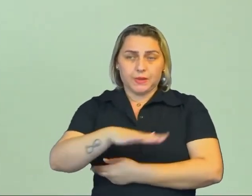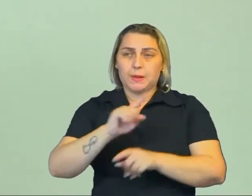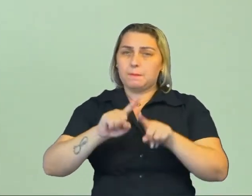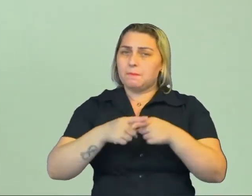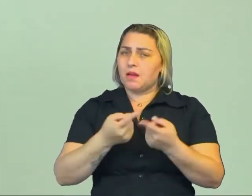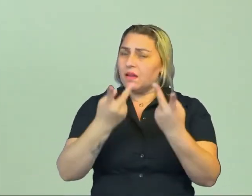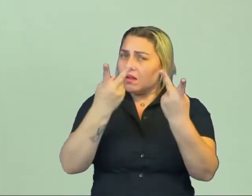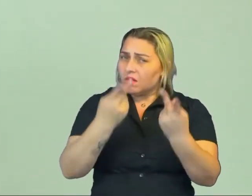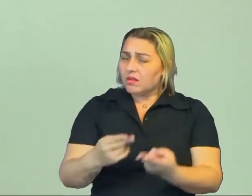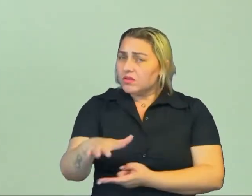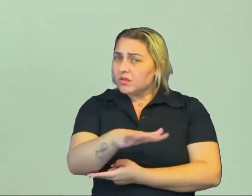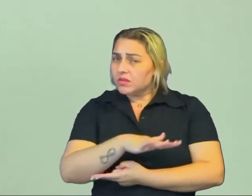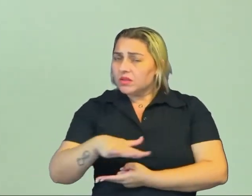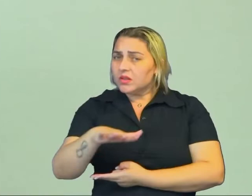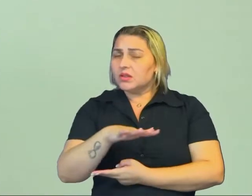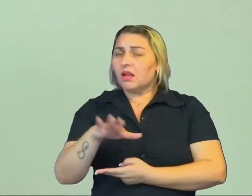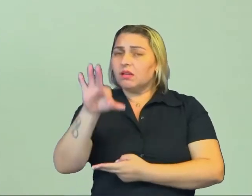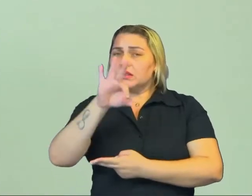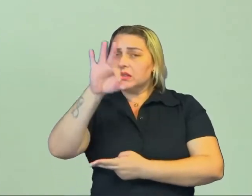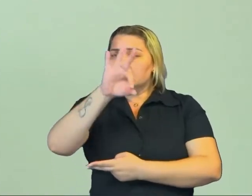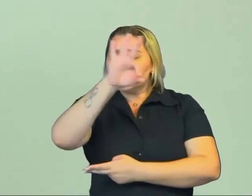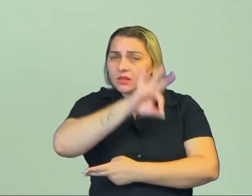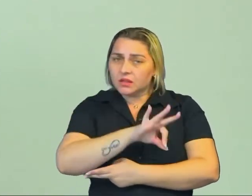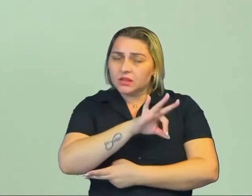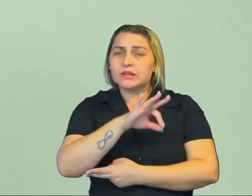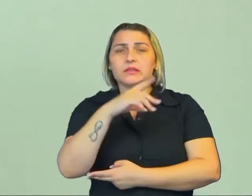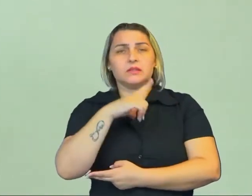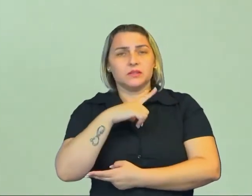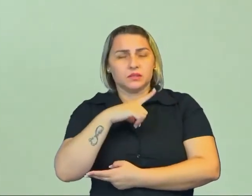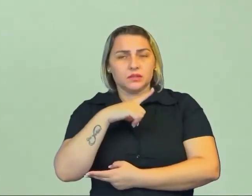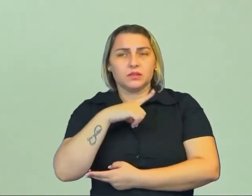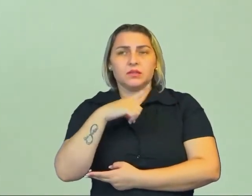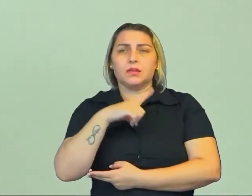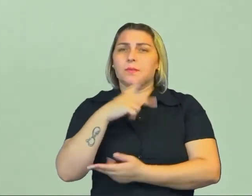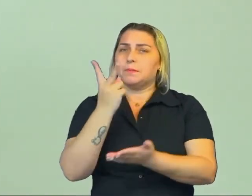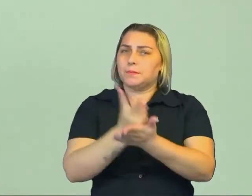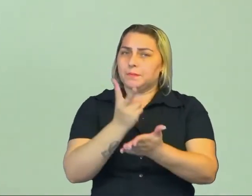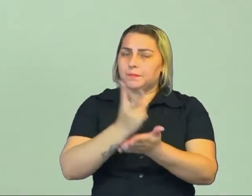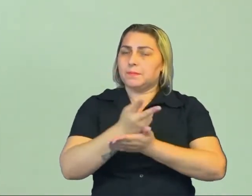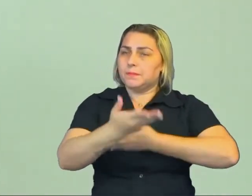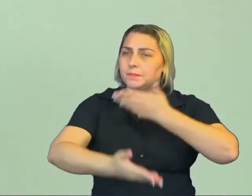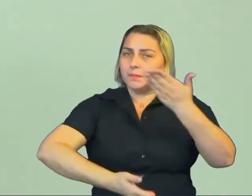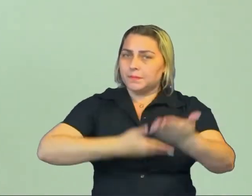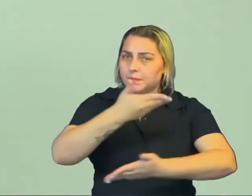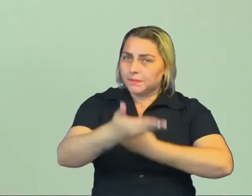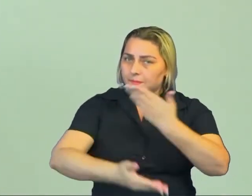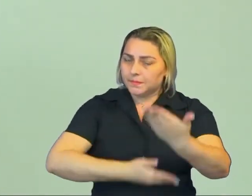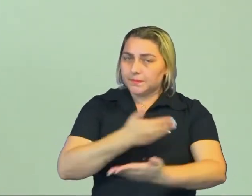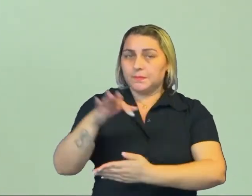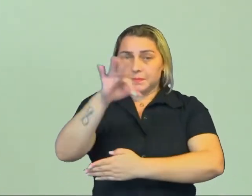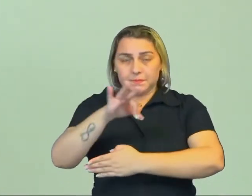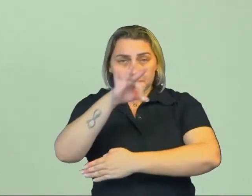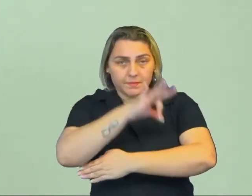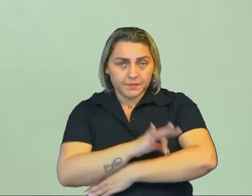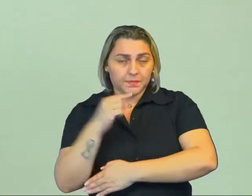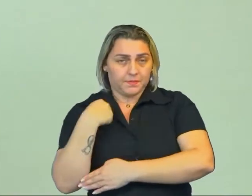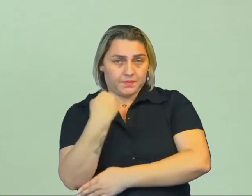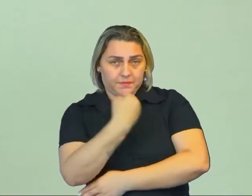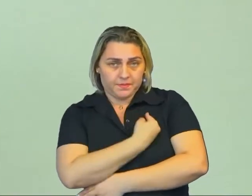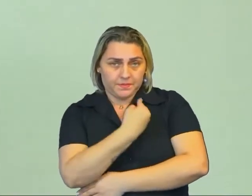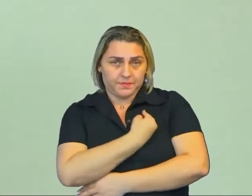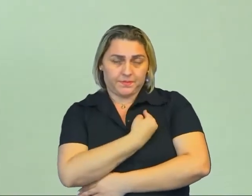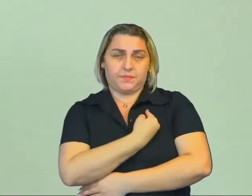que é a mesma sociedade das abelhas? Será que nós temos a mesma relação entre as abelhas, entre